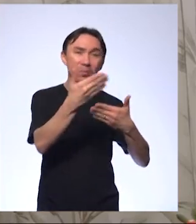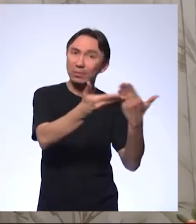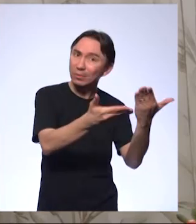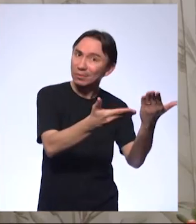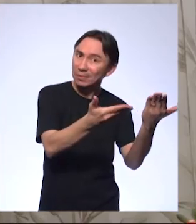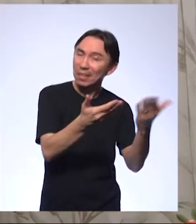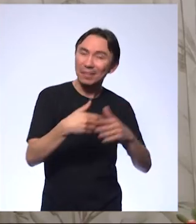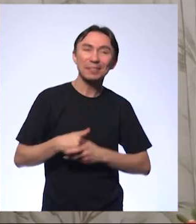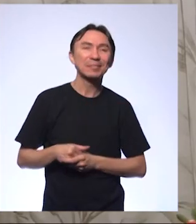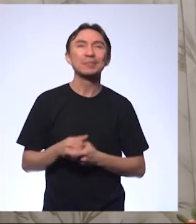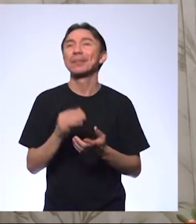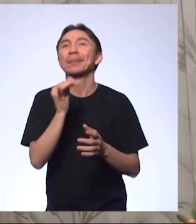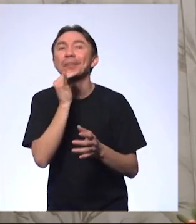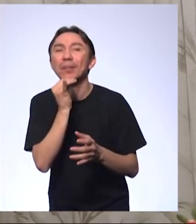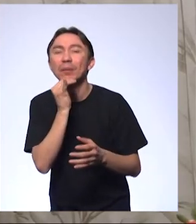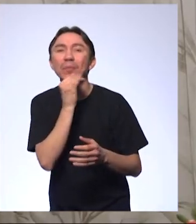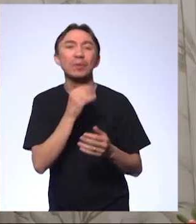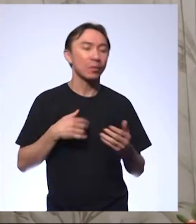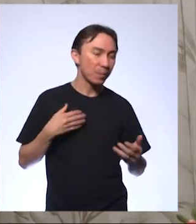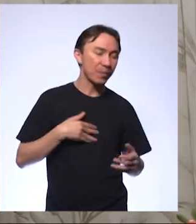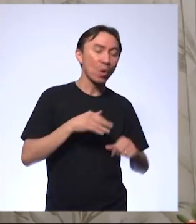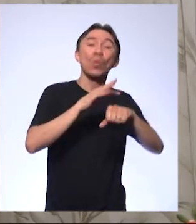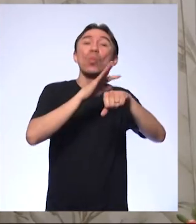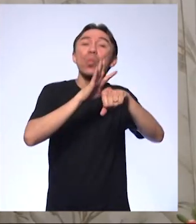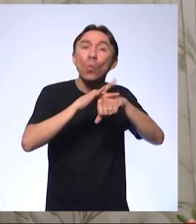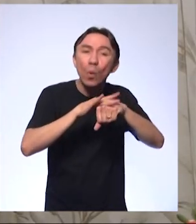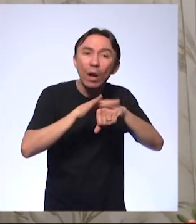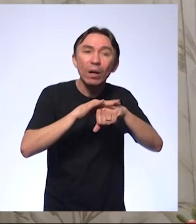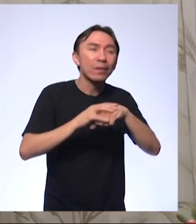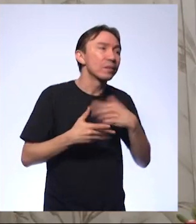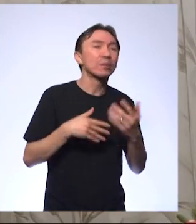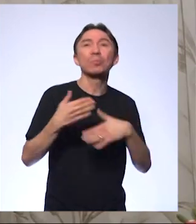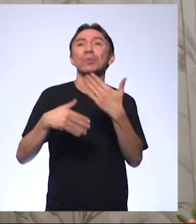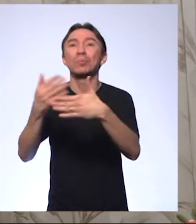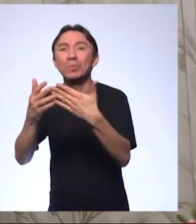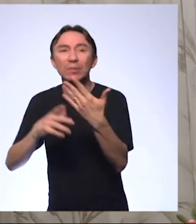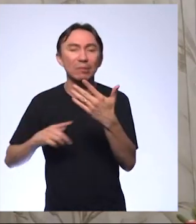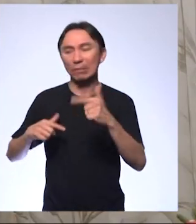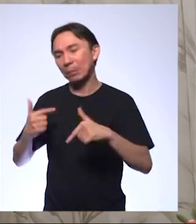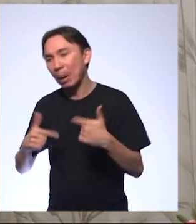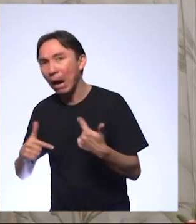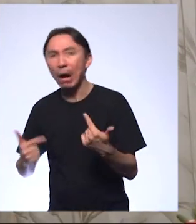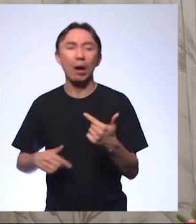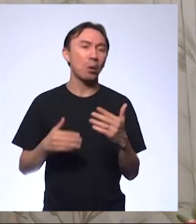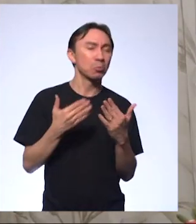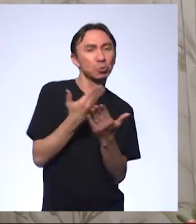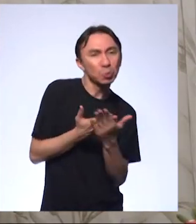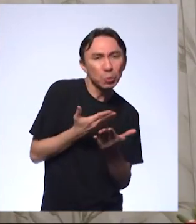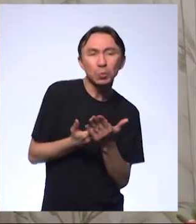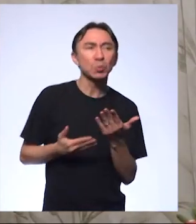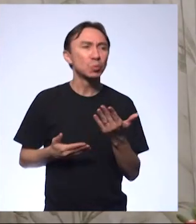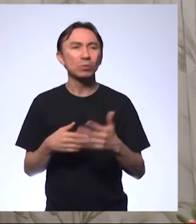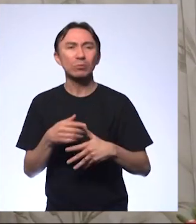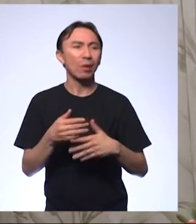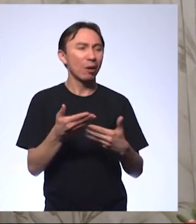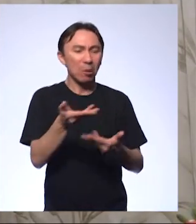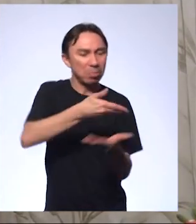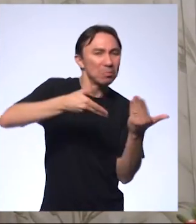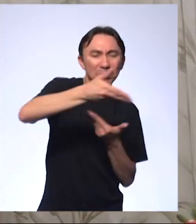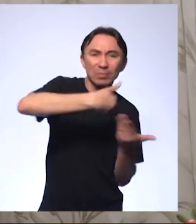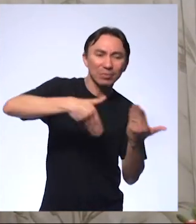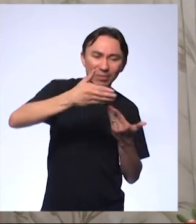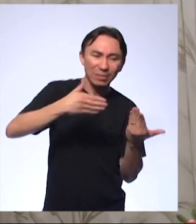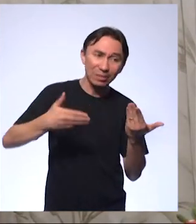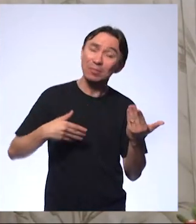interferir na forma com que eu lido no meu trabalho, com que eu estudo, nos meus relacionamentos. Então, o cuidado com o